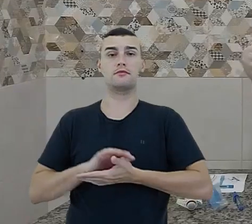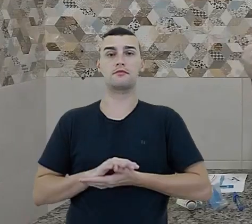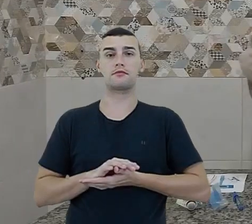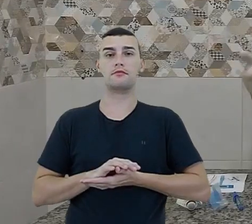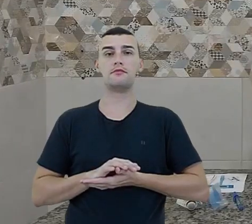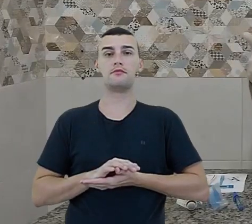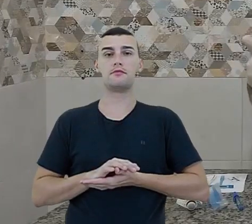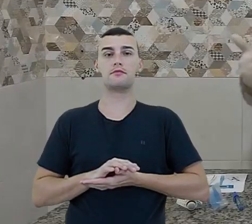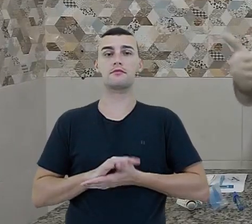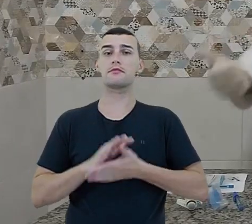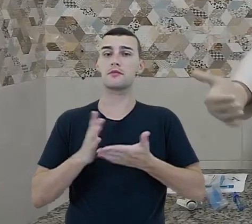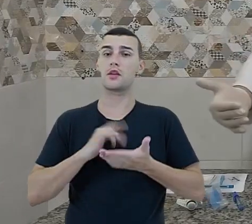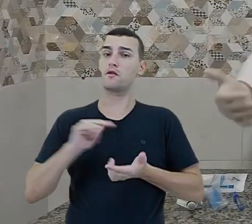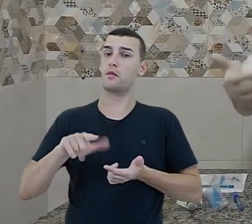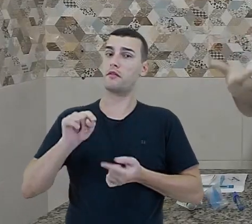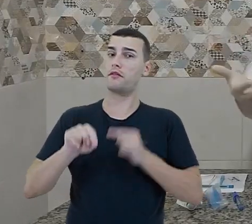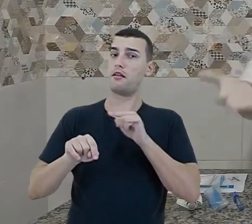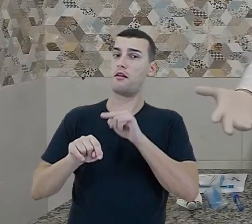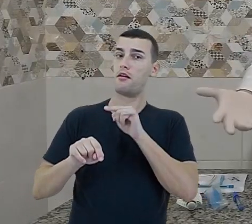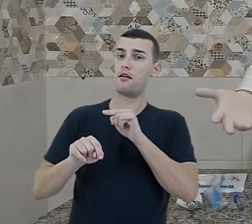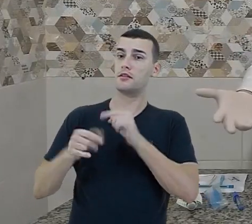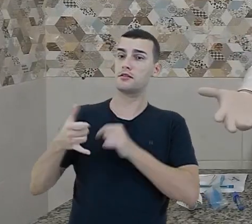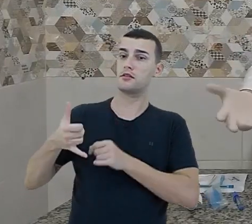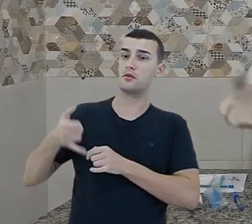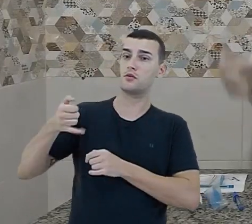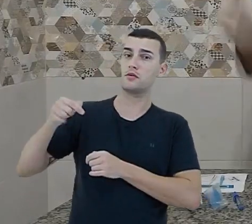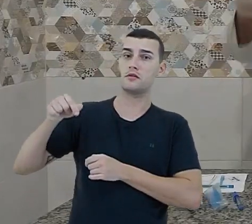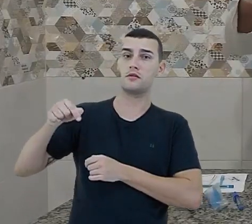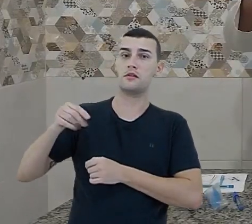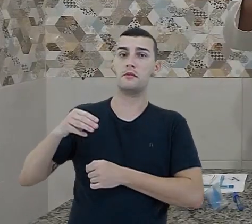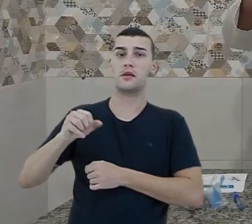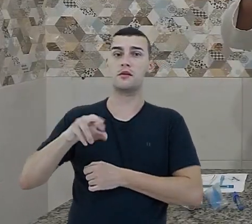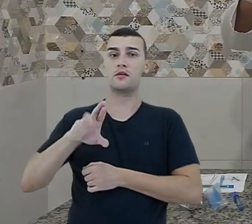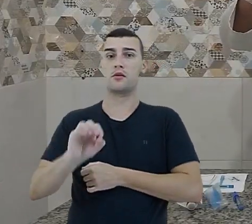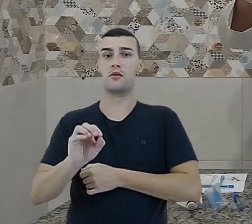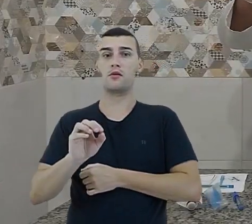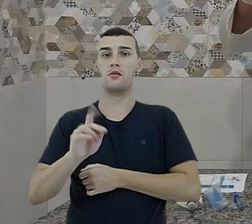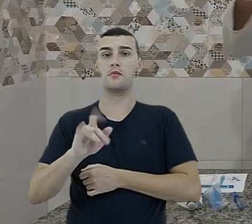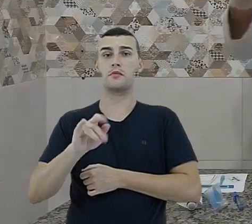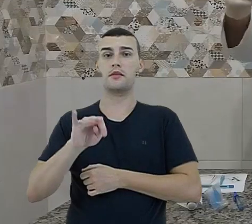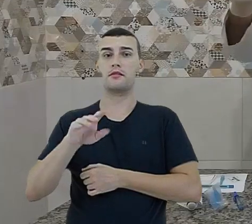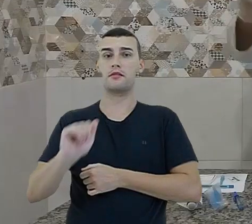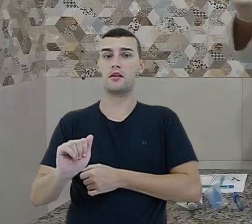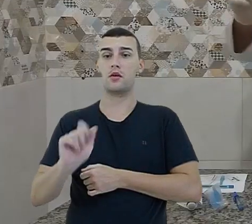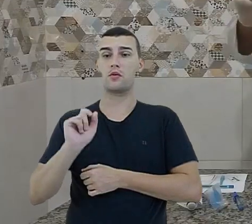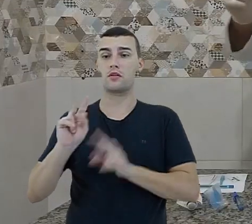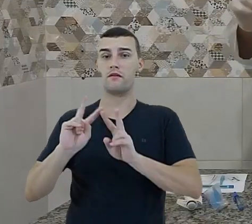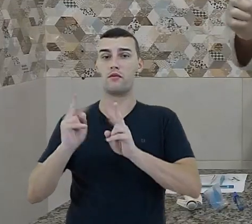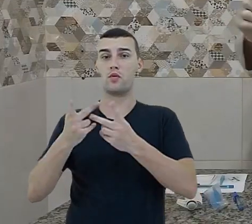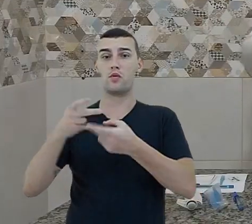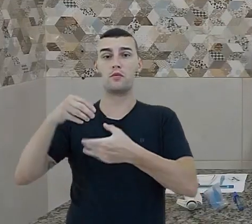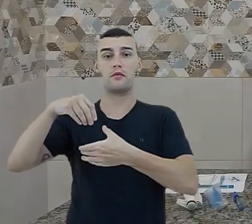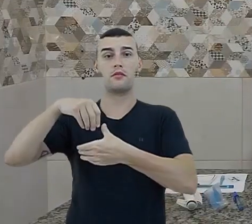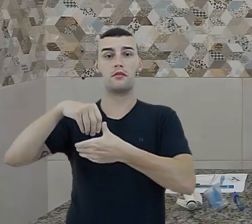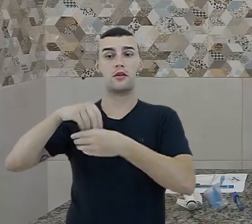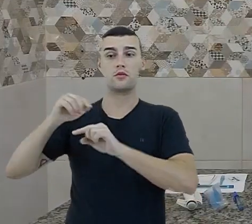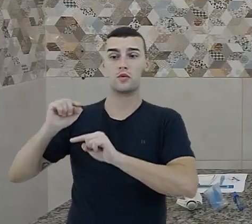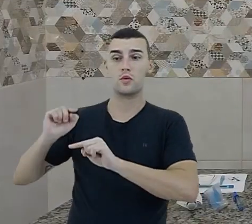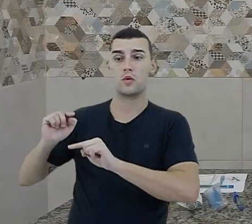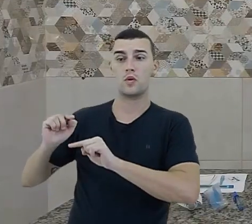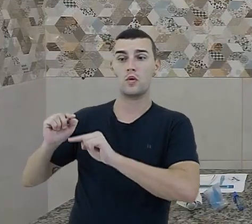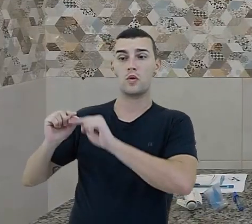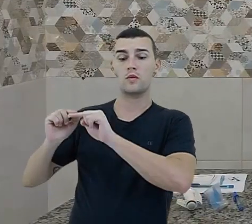a 200, e aí eu dou preferência a esse tipo de micropipeta no volume intermediário dentro dessa